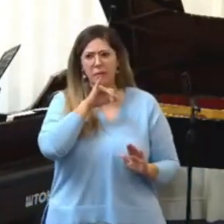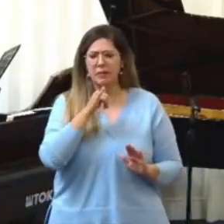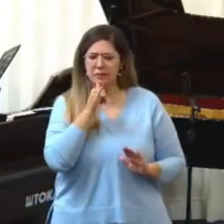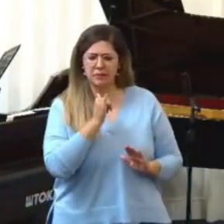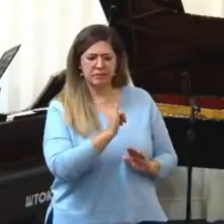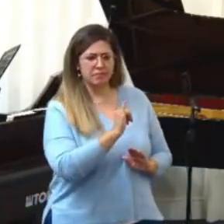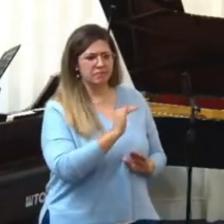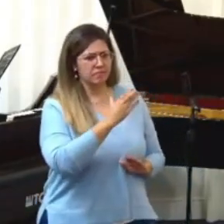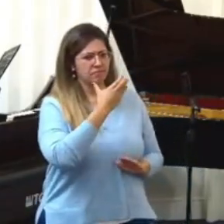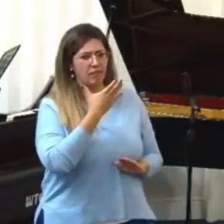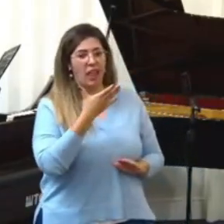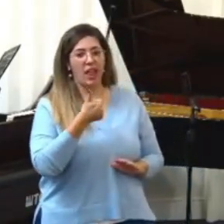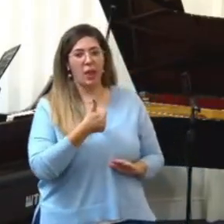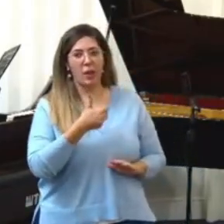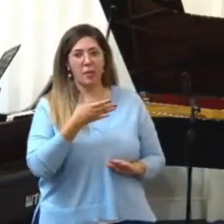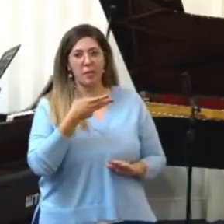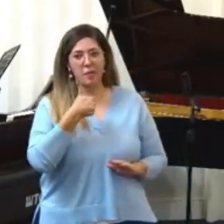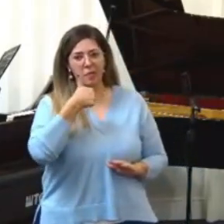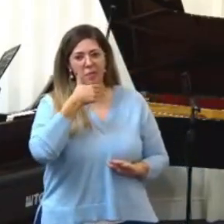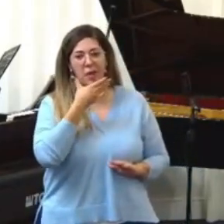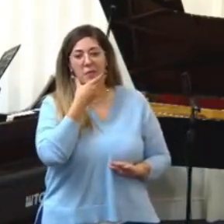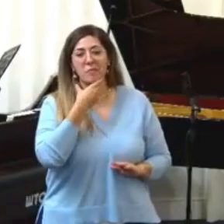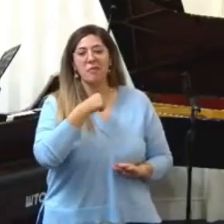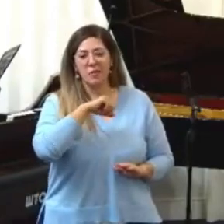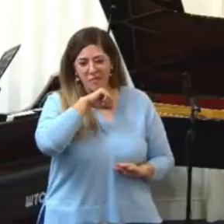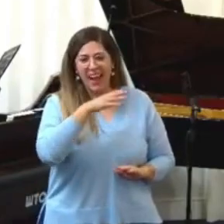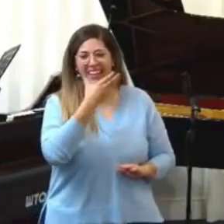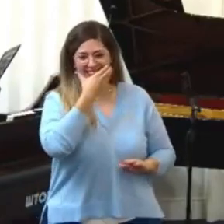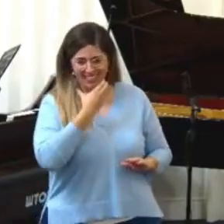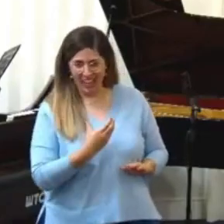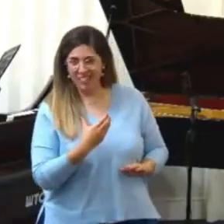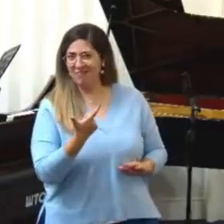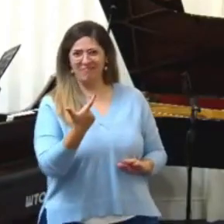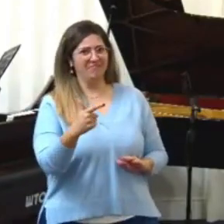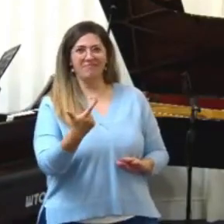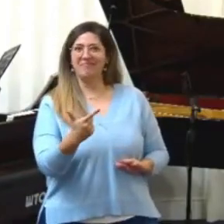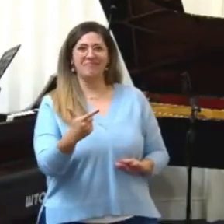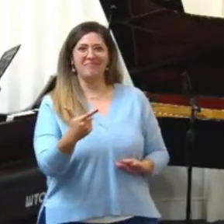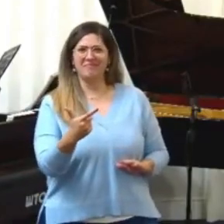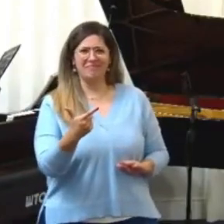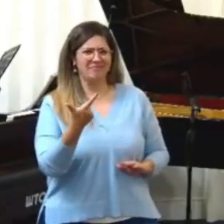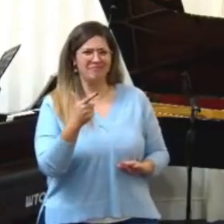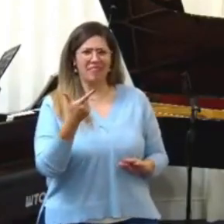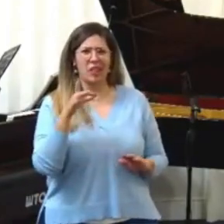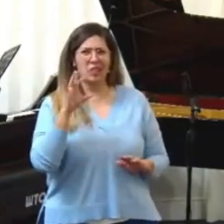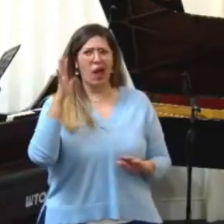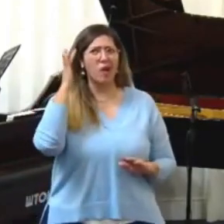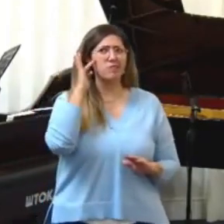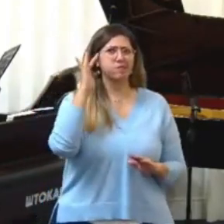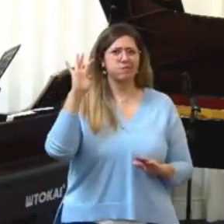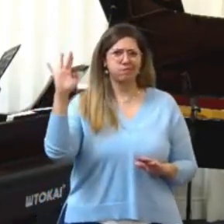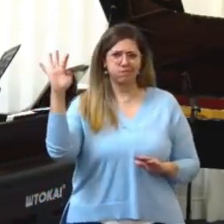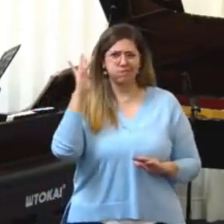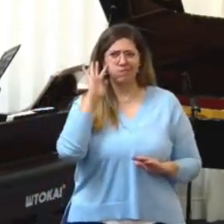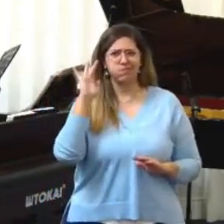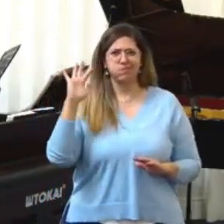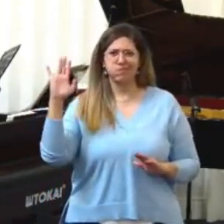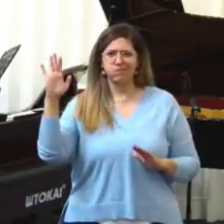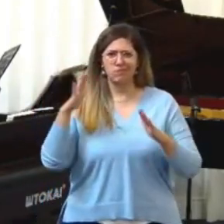Noel não existe. E Papai Noel não existe mesmo, viu, crianças? Papai Noel é uma invenção,